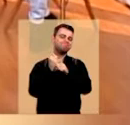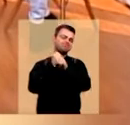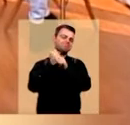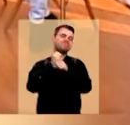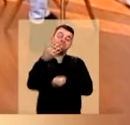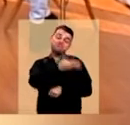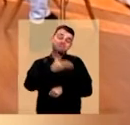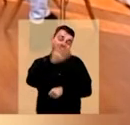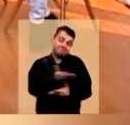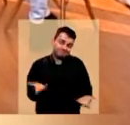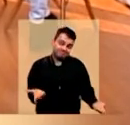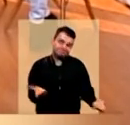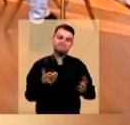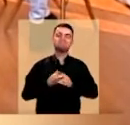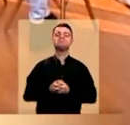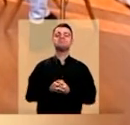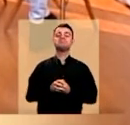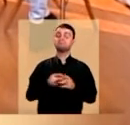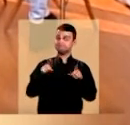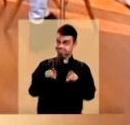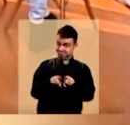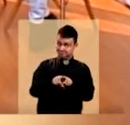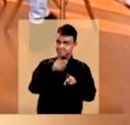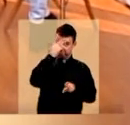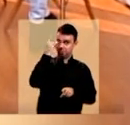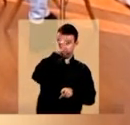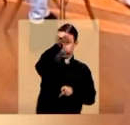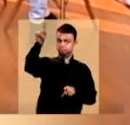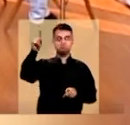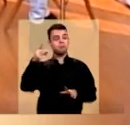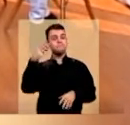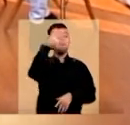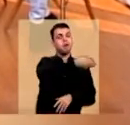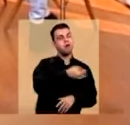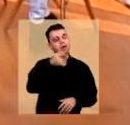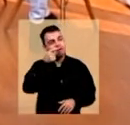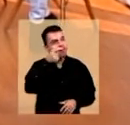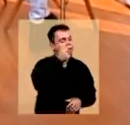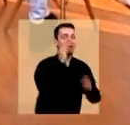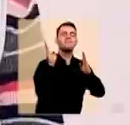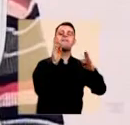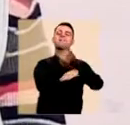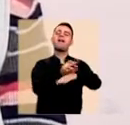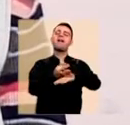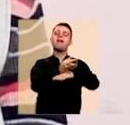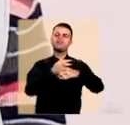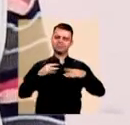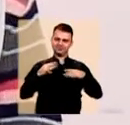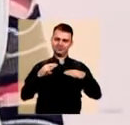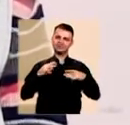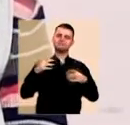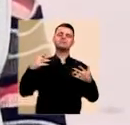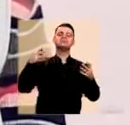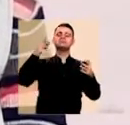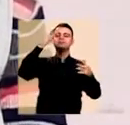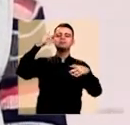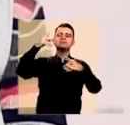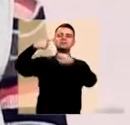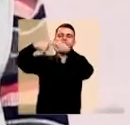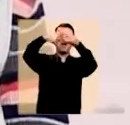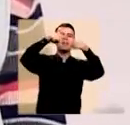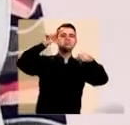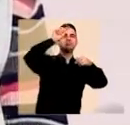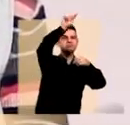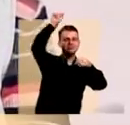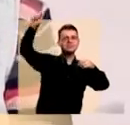faz parte. E tem aquele público também que vai conhecer, principalmente nas férias, né? Que tem muito estudante de